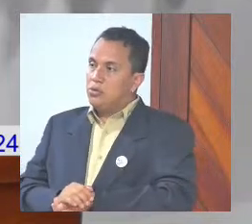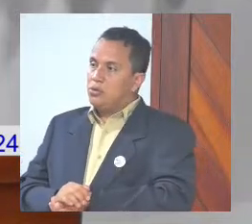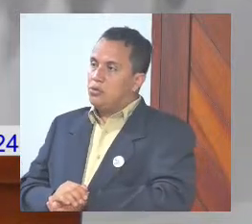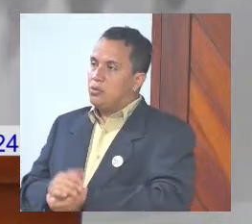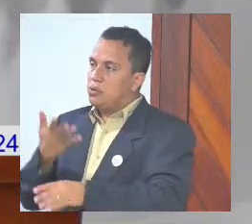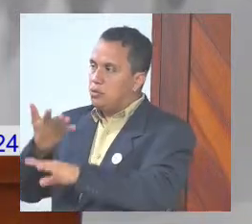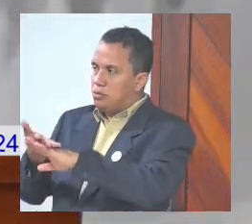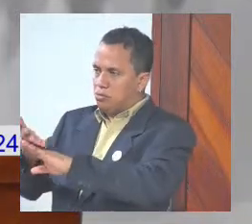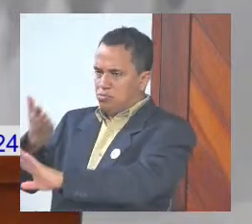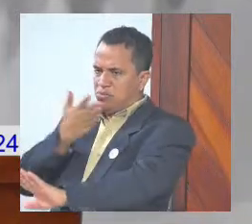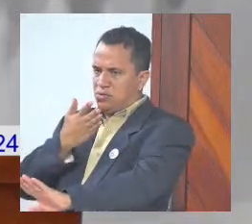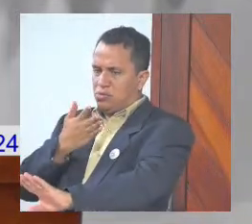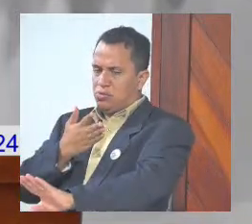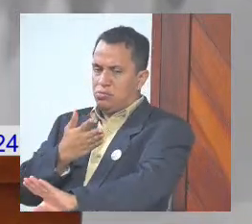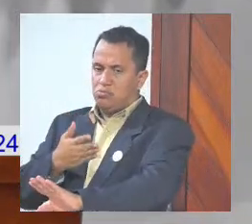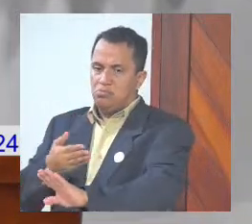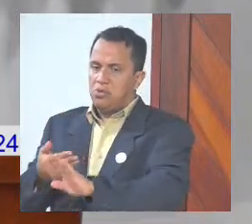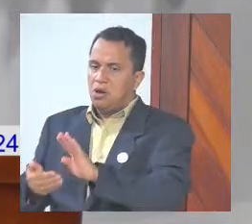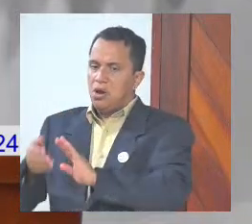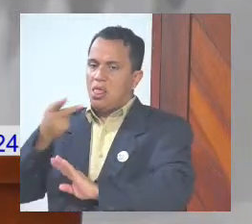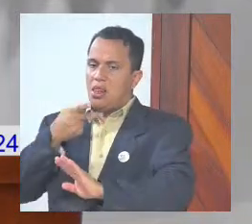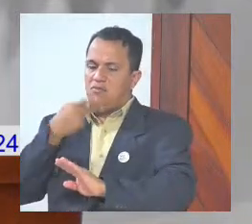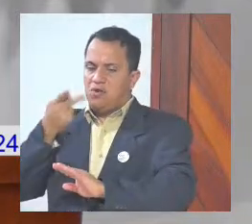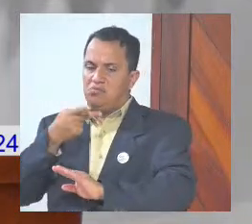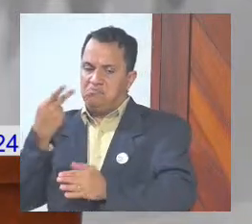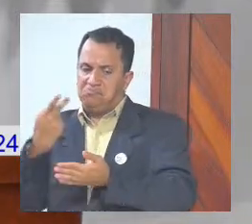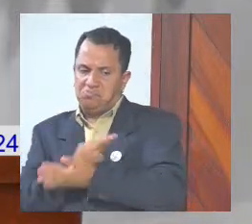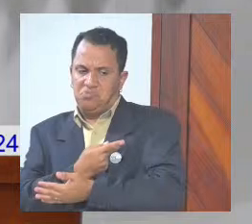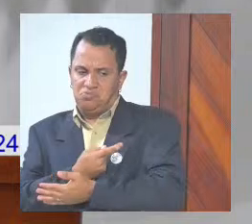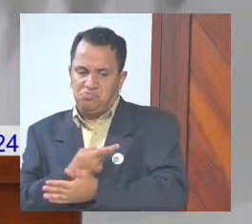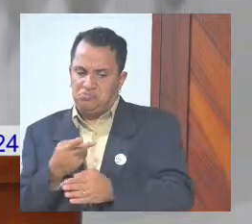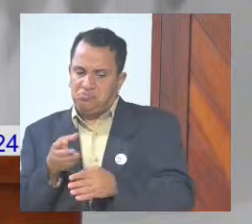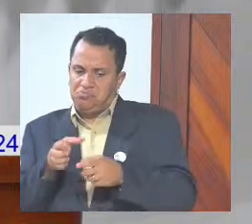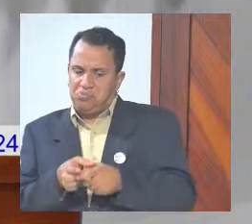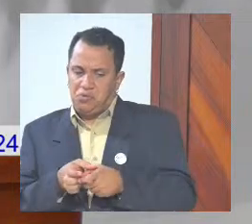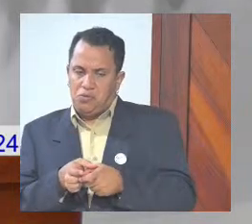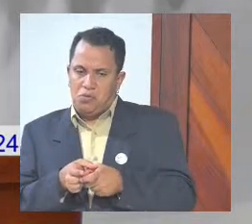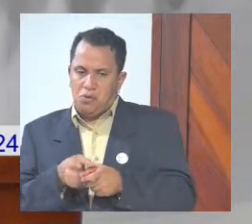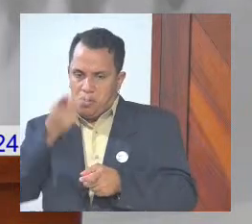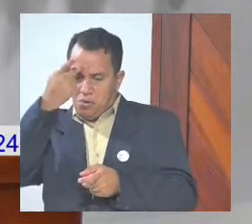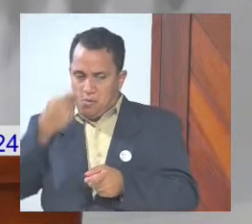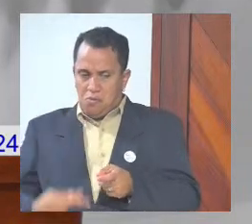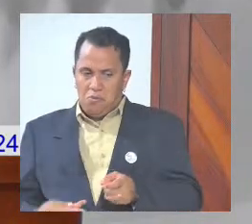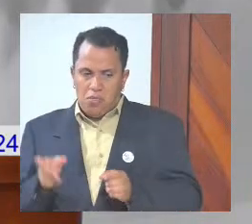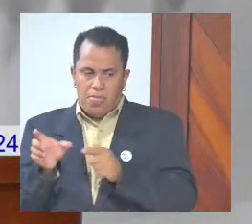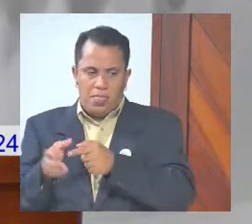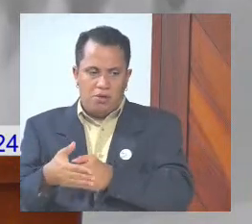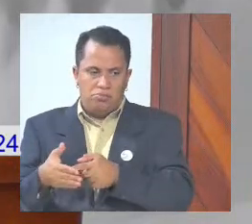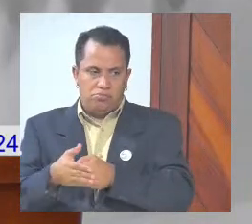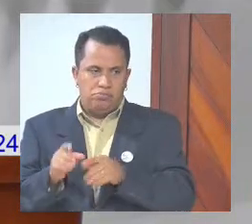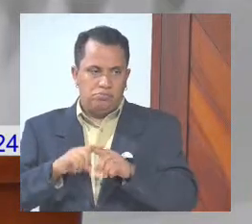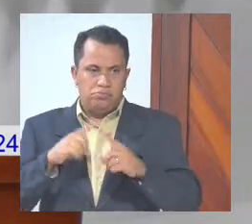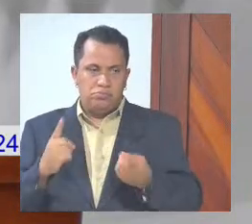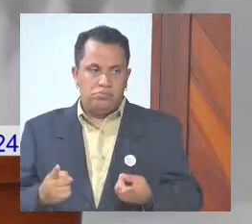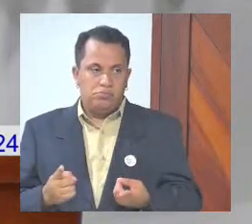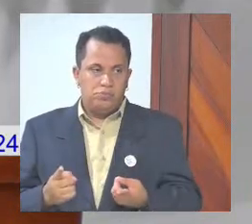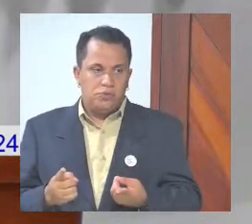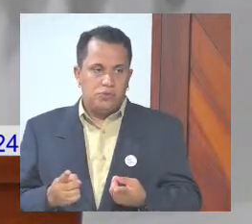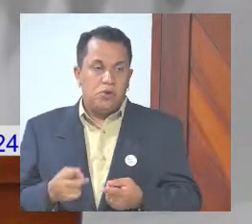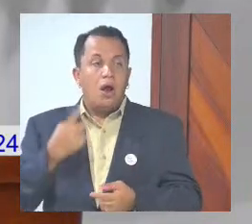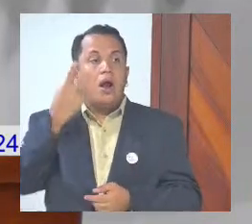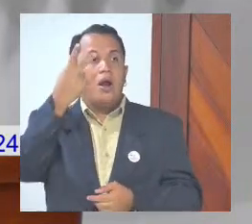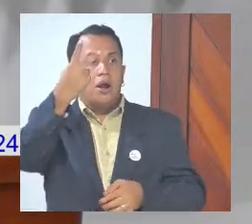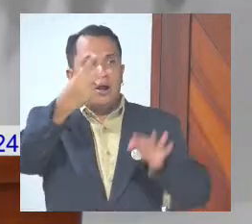uma discordância, que é um dever, é um direito meu. Eu não me encaixo. Eu falo com muita propriedade que eu não me encaixo nesses